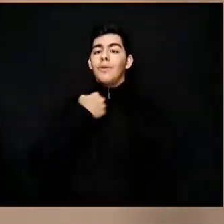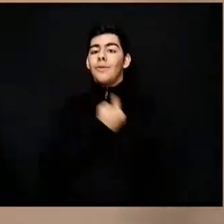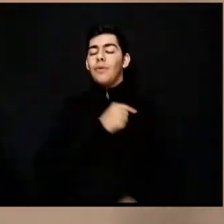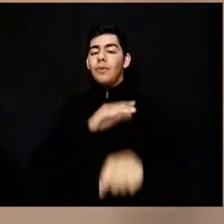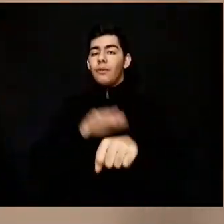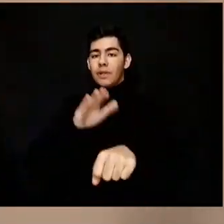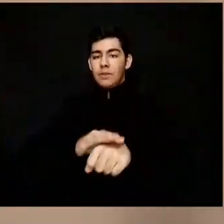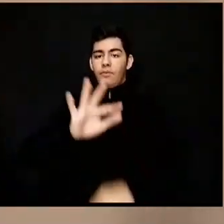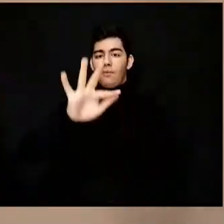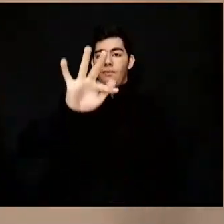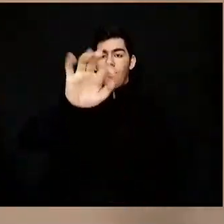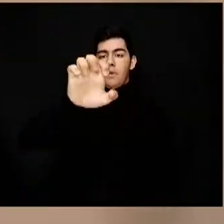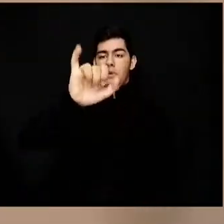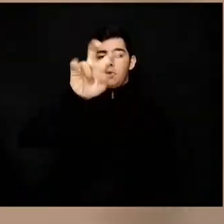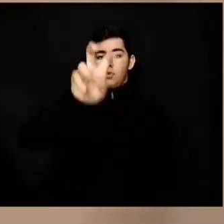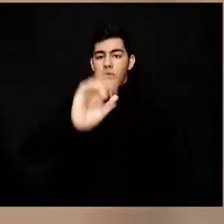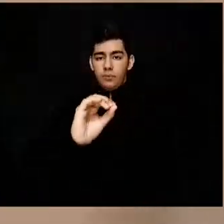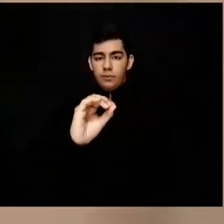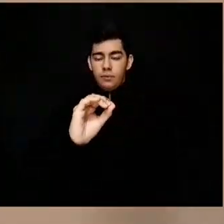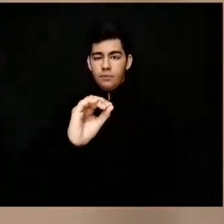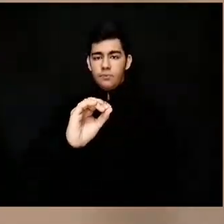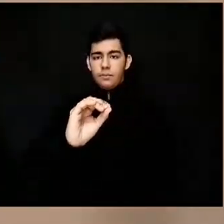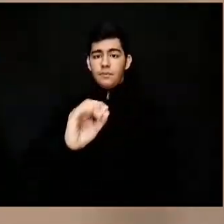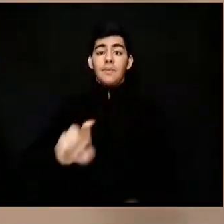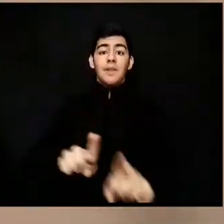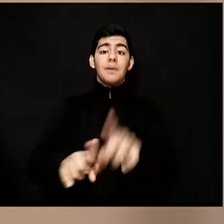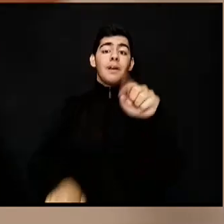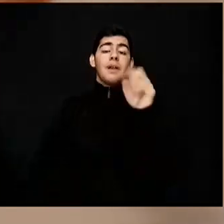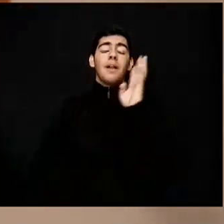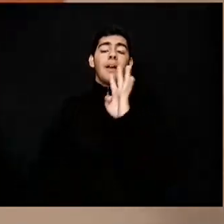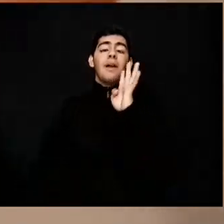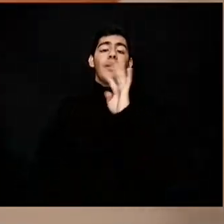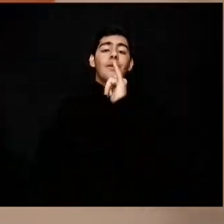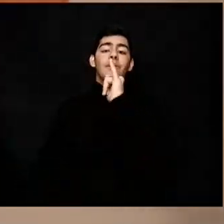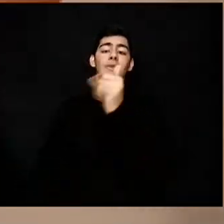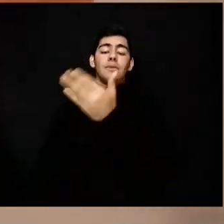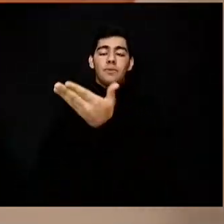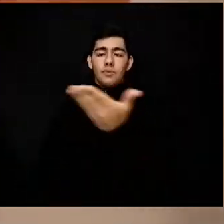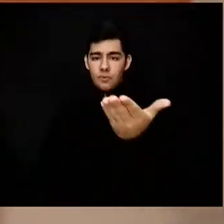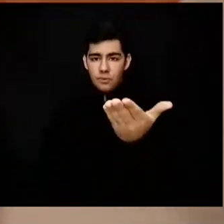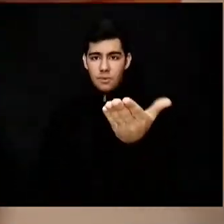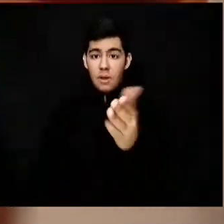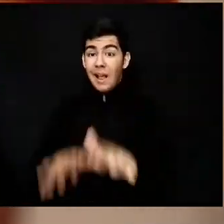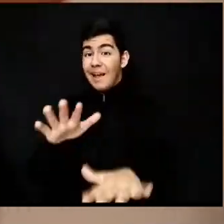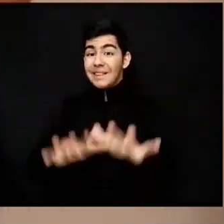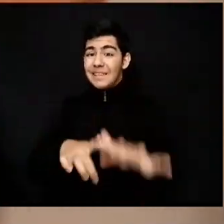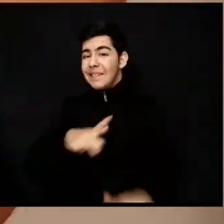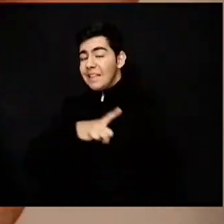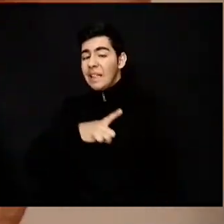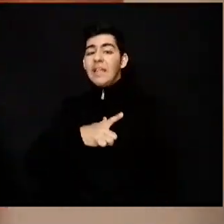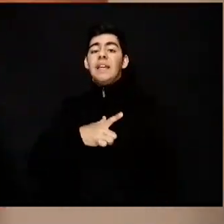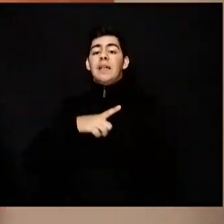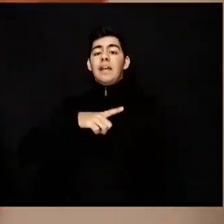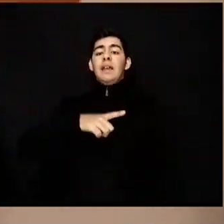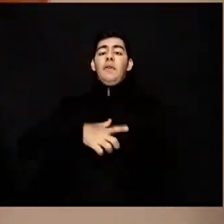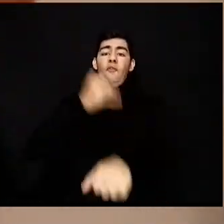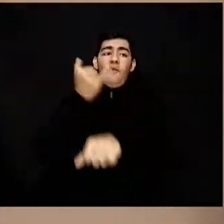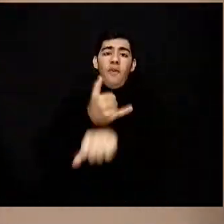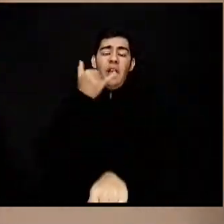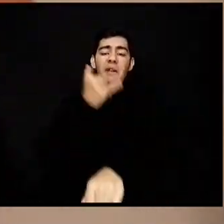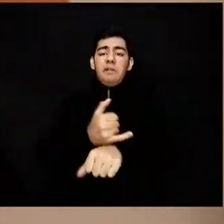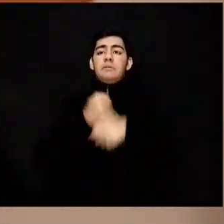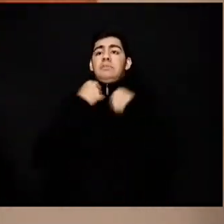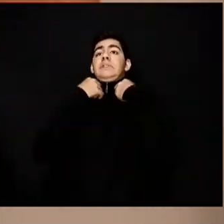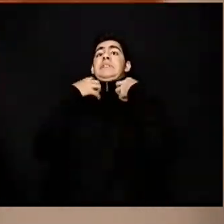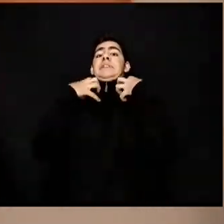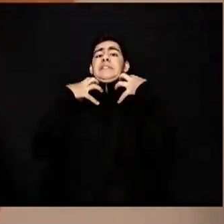E uma coisa que é bacana de dizer também, que tem algumas pessoas que têm alergia a metal. Como nessa peça nós estaremos utilizando o